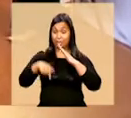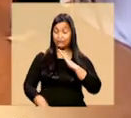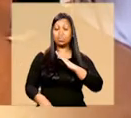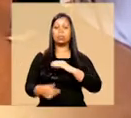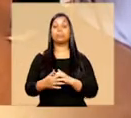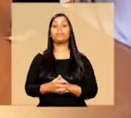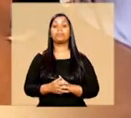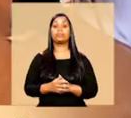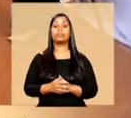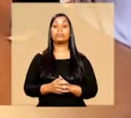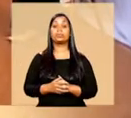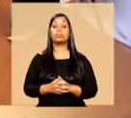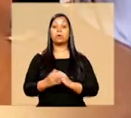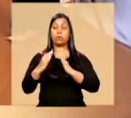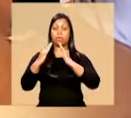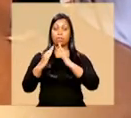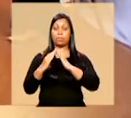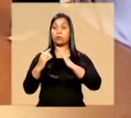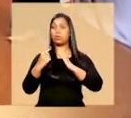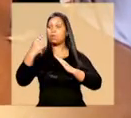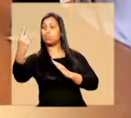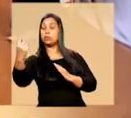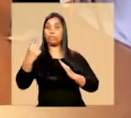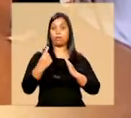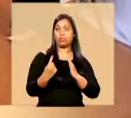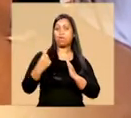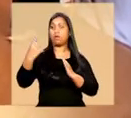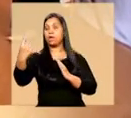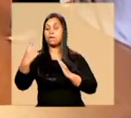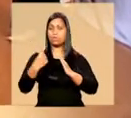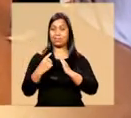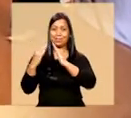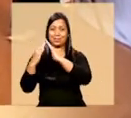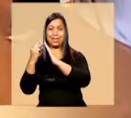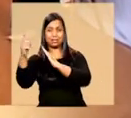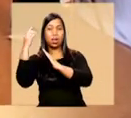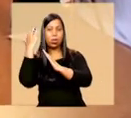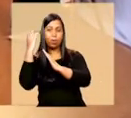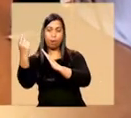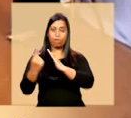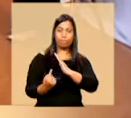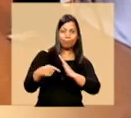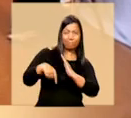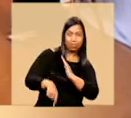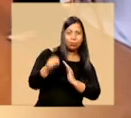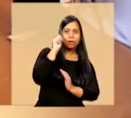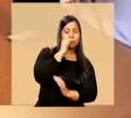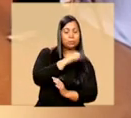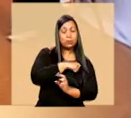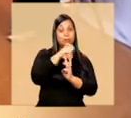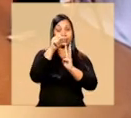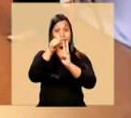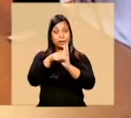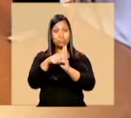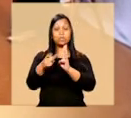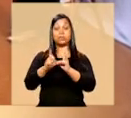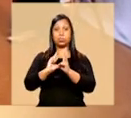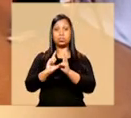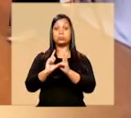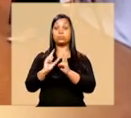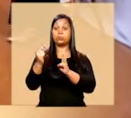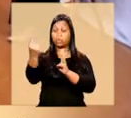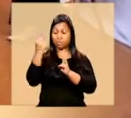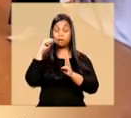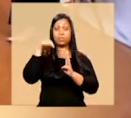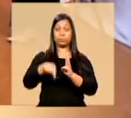período indo e voltando? Não, foi um período indo e vindo. Uns 3 meses antes, você tem que vir